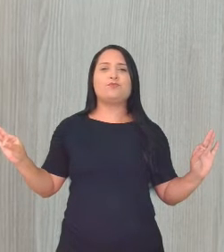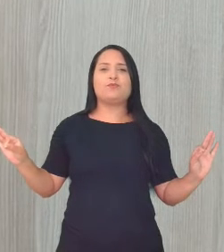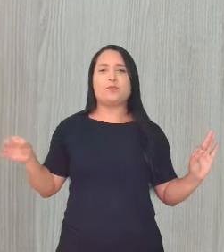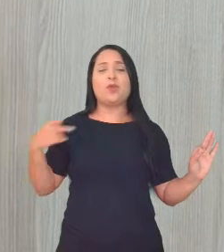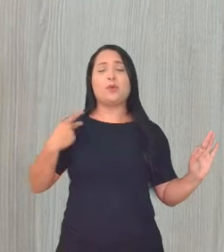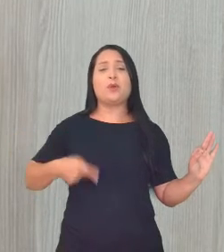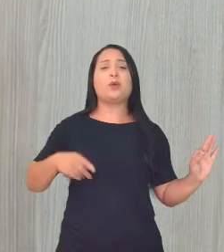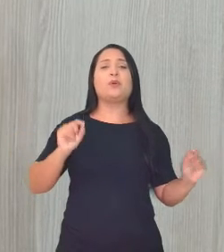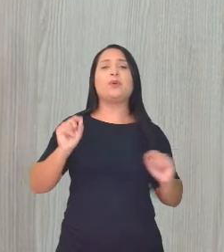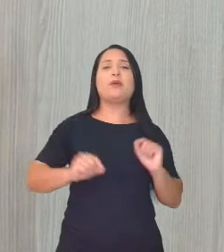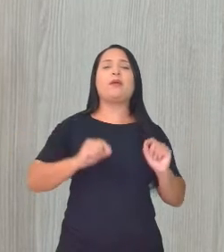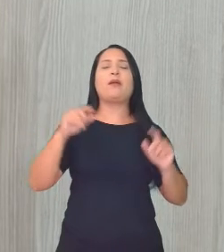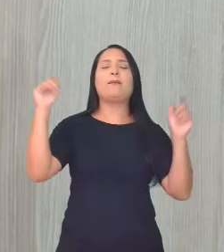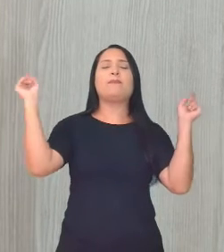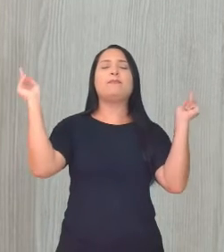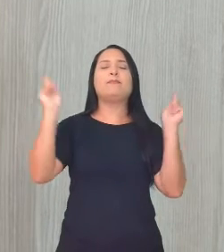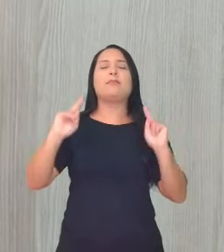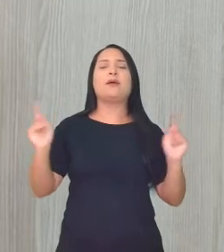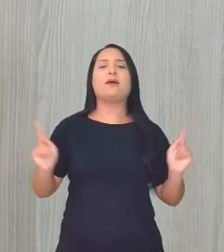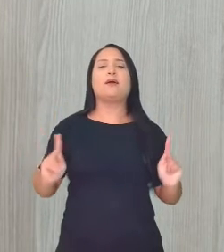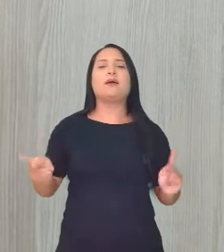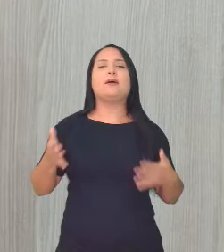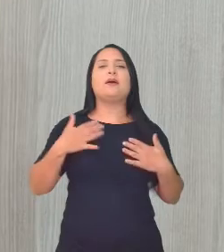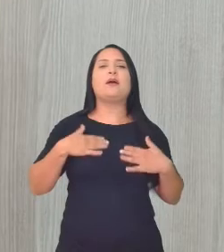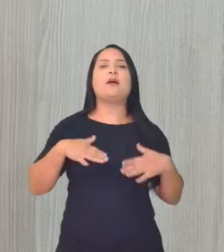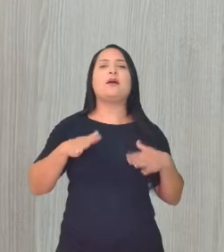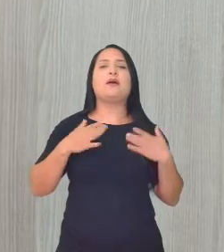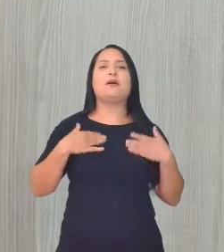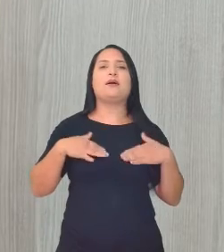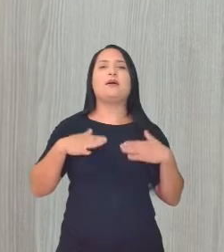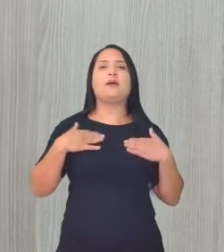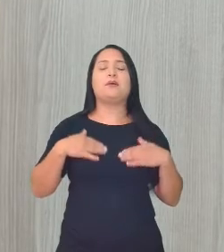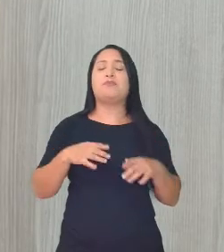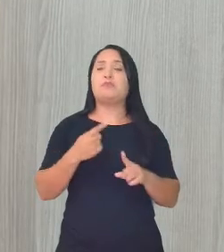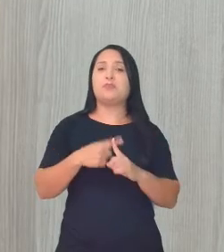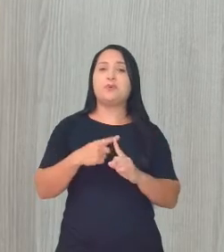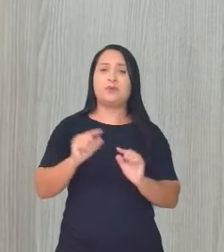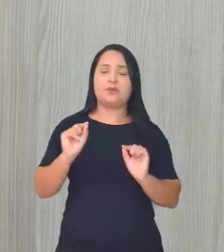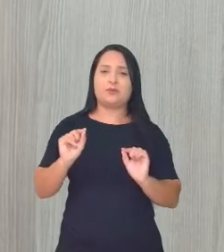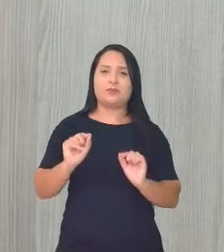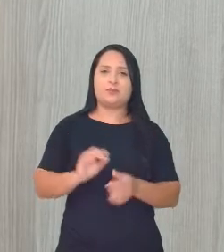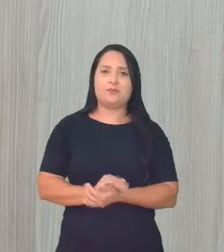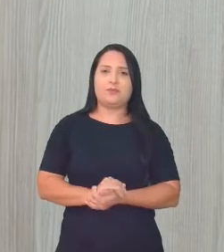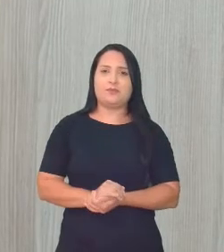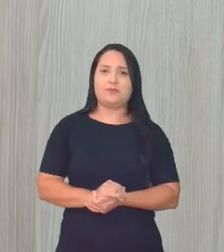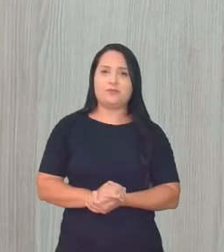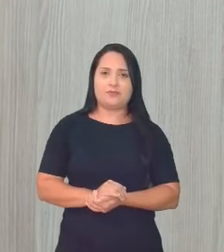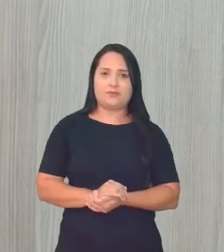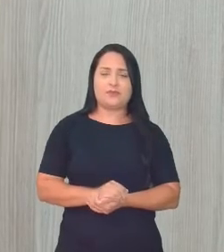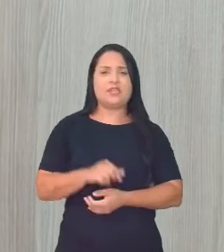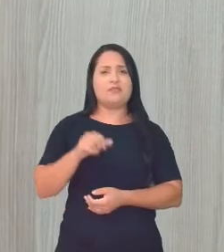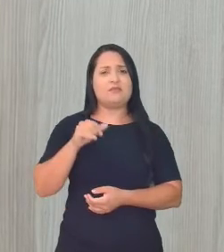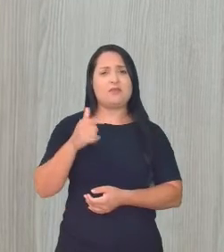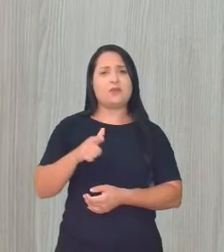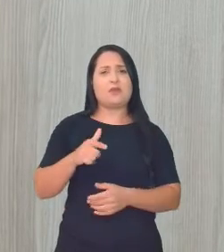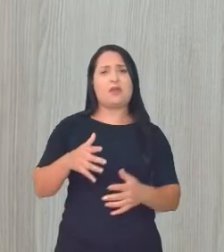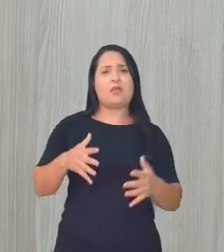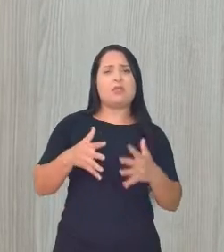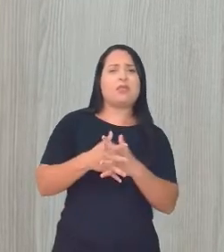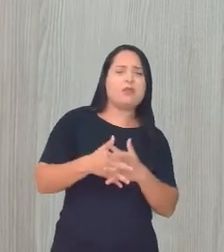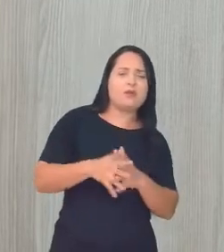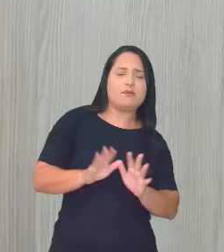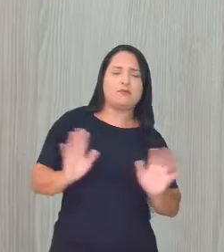Estou aqui, ok, no momento de paz, né? Paz e sossego, né? Porque assim, quando ocorre algum atrito, né? Alguma coisa